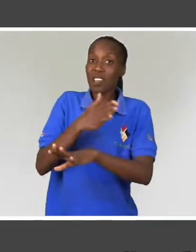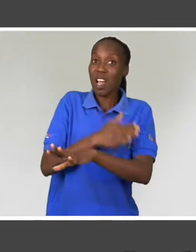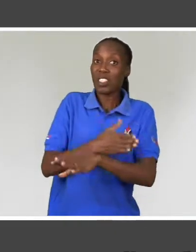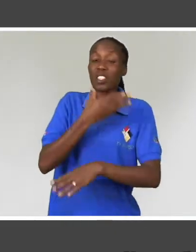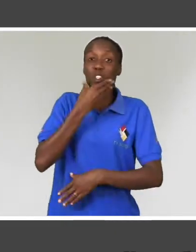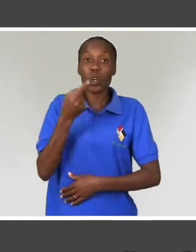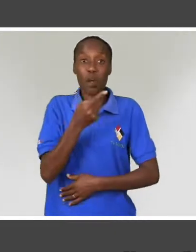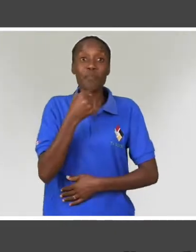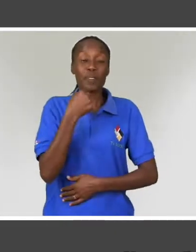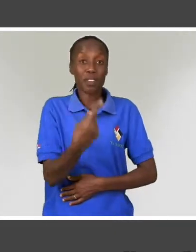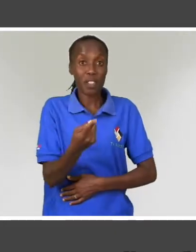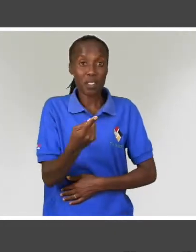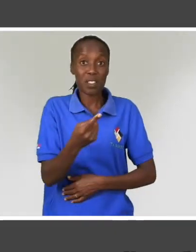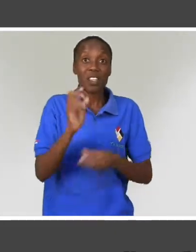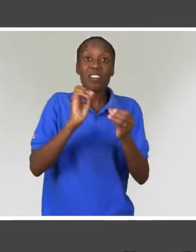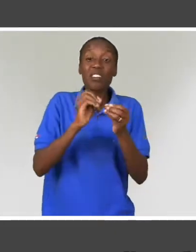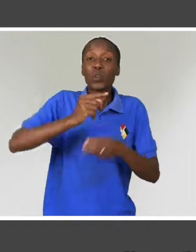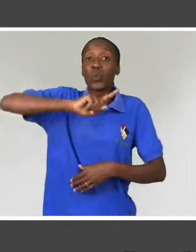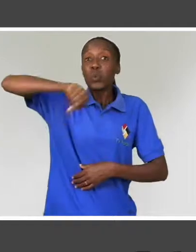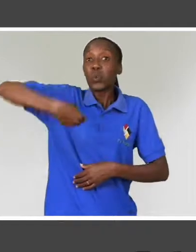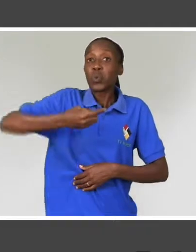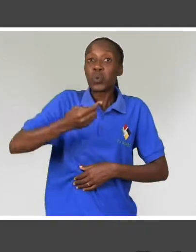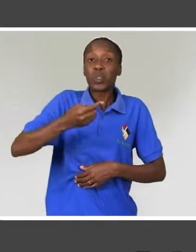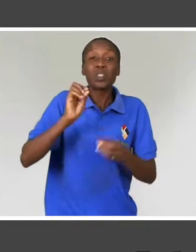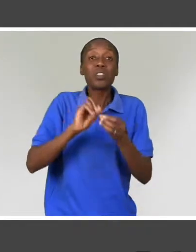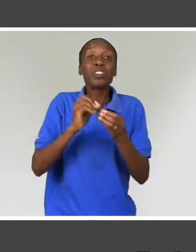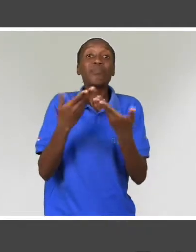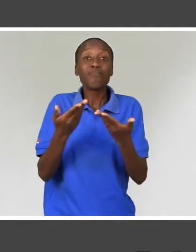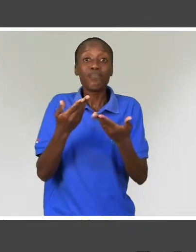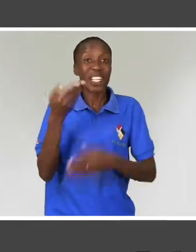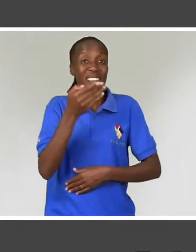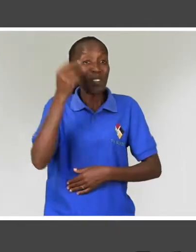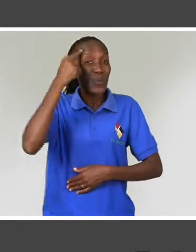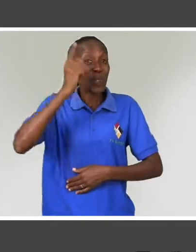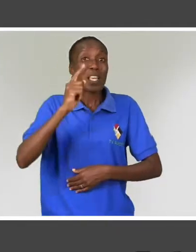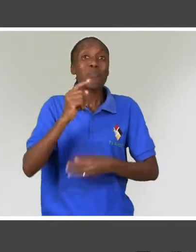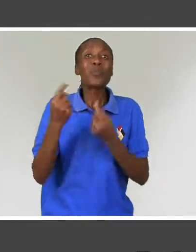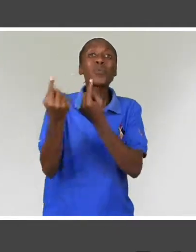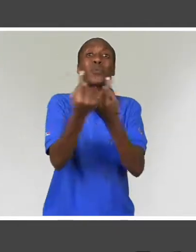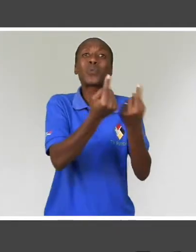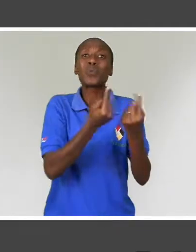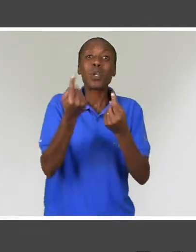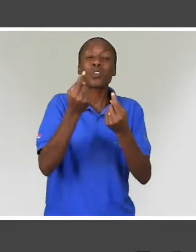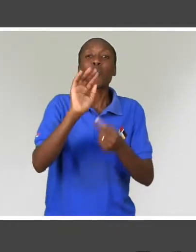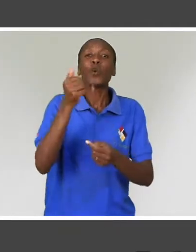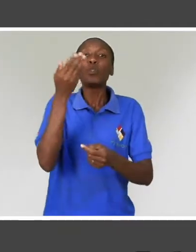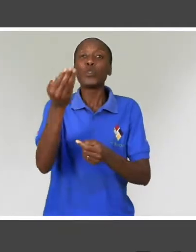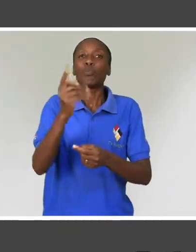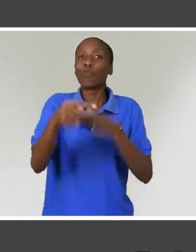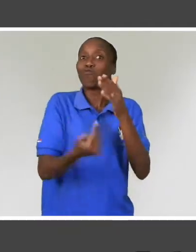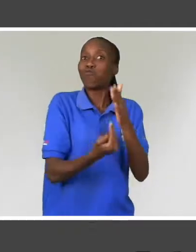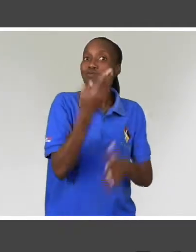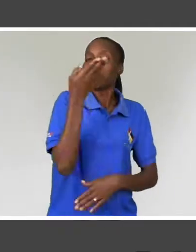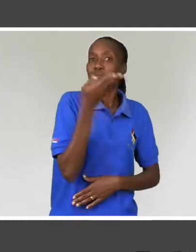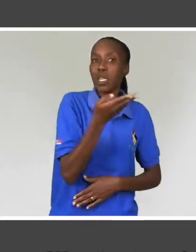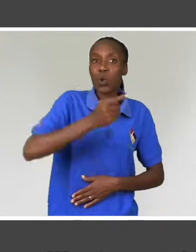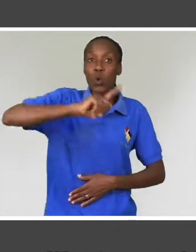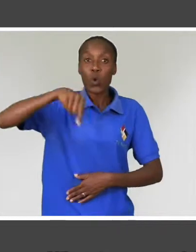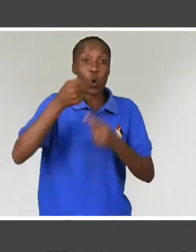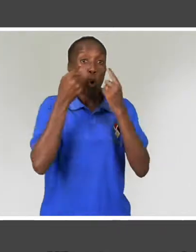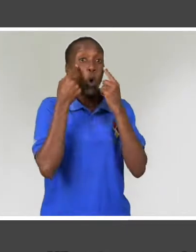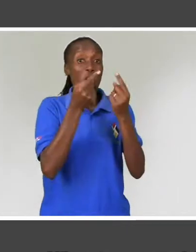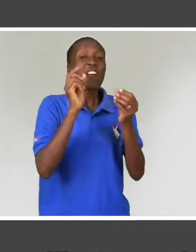Como falou o Derela Mendonça, que pronto, ele não sabia em que situação estava se a meter, mas acabou estando lá. Mas nós não